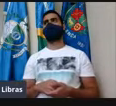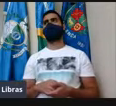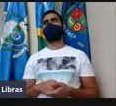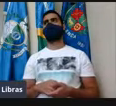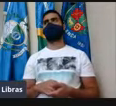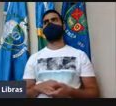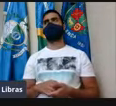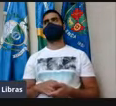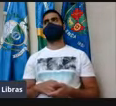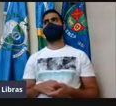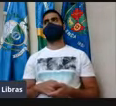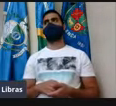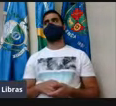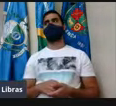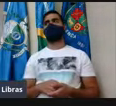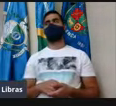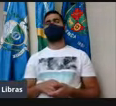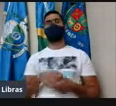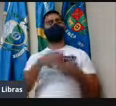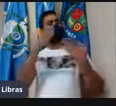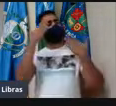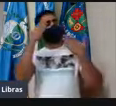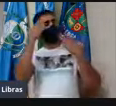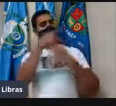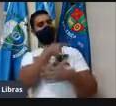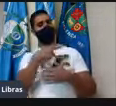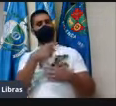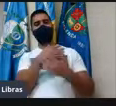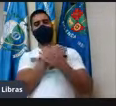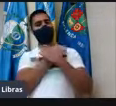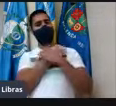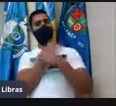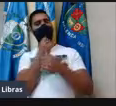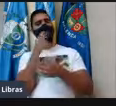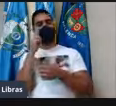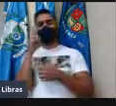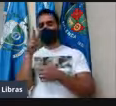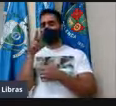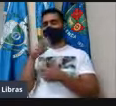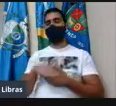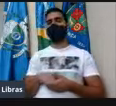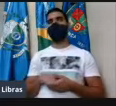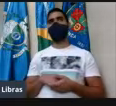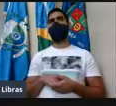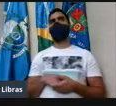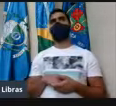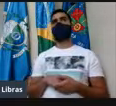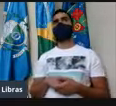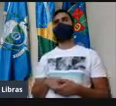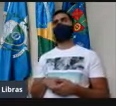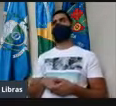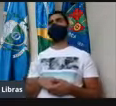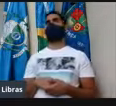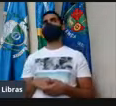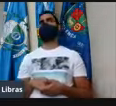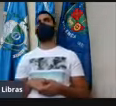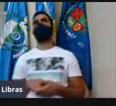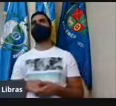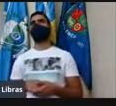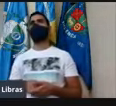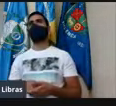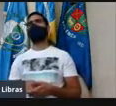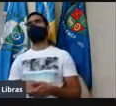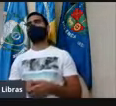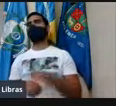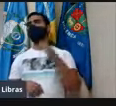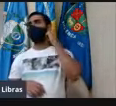tranquilo. Obrigado, presidente. Juarez, abraço para você e bom te ver aqui, viu, Rômulo? Esse é verdadeiro, vereador. Muito bem,